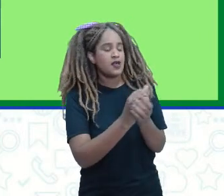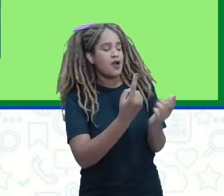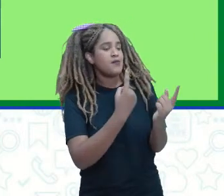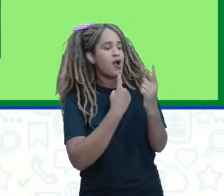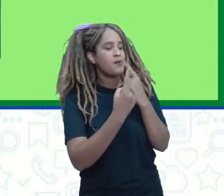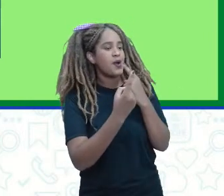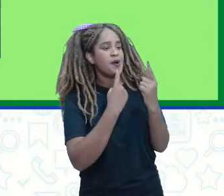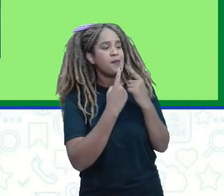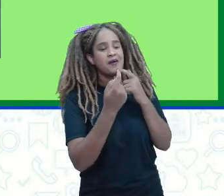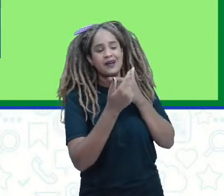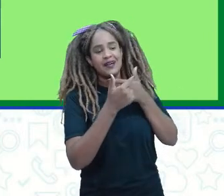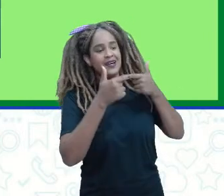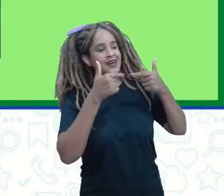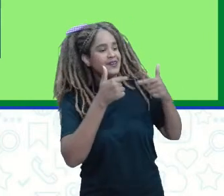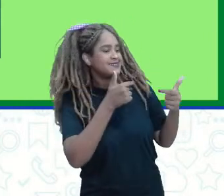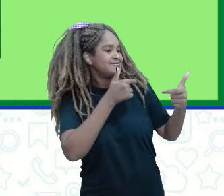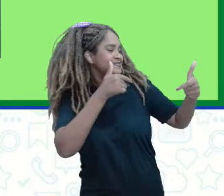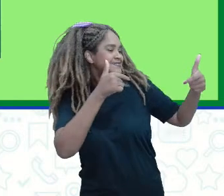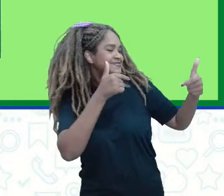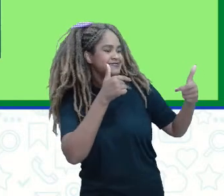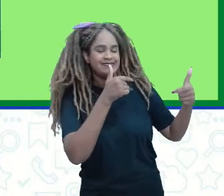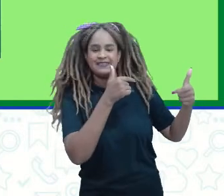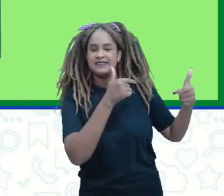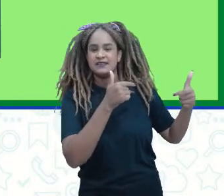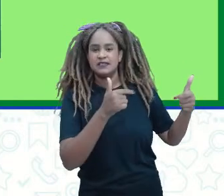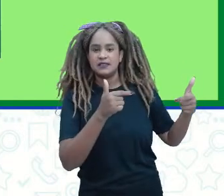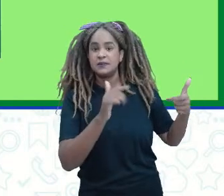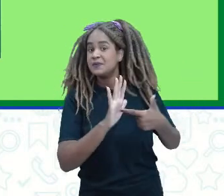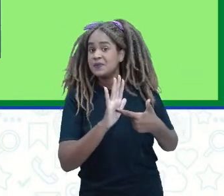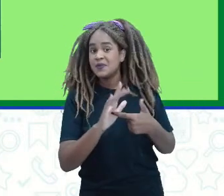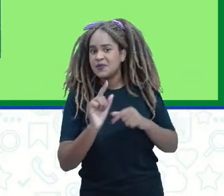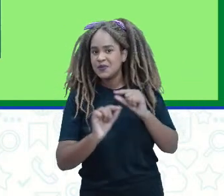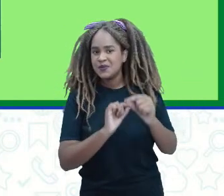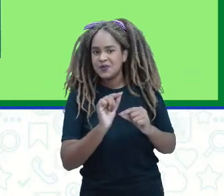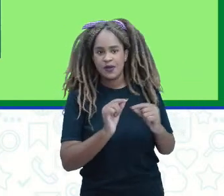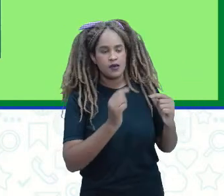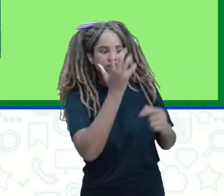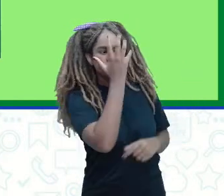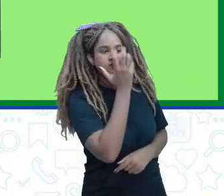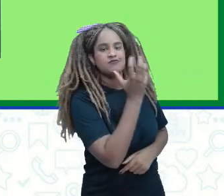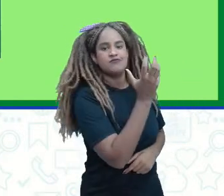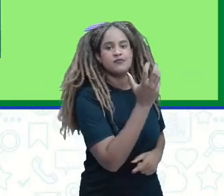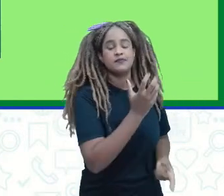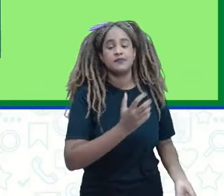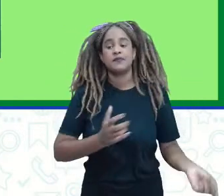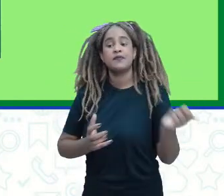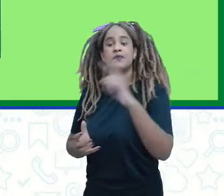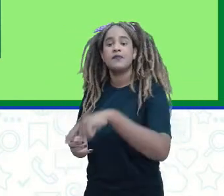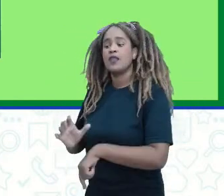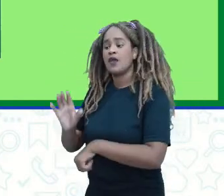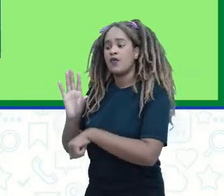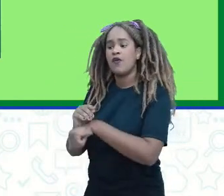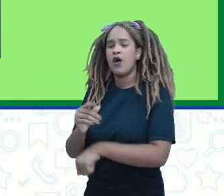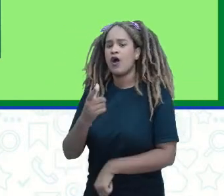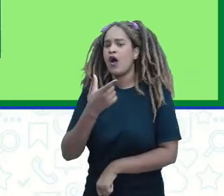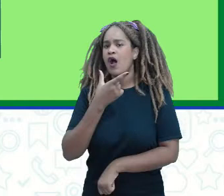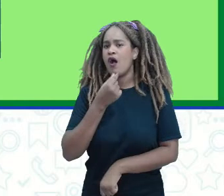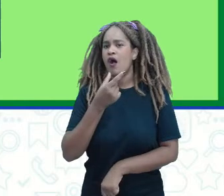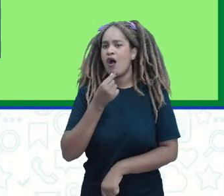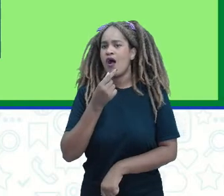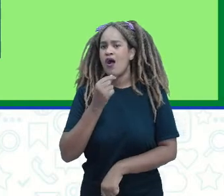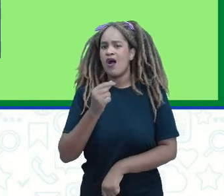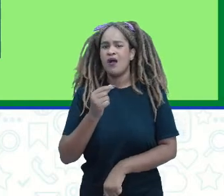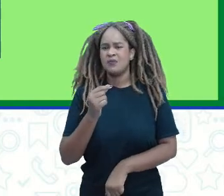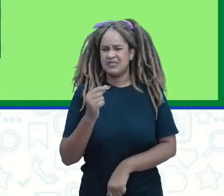entrosado, né? Um rindo pro outro. Tá mostrando o que aí? A atração. E a outra foto é esse moço aí,